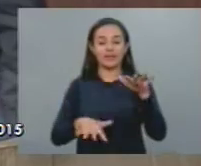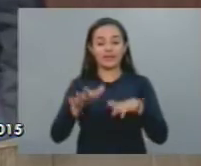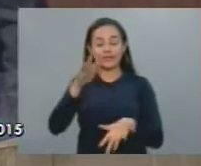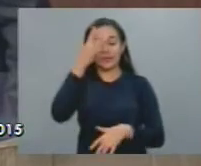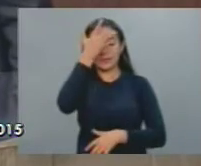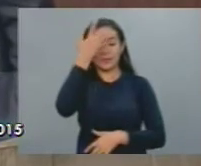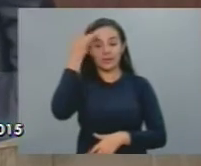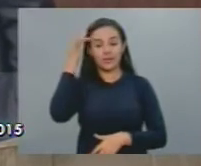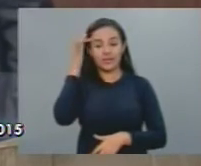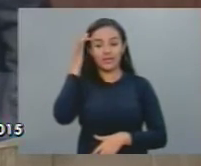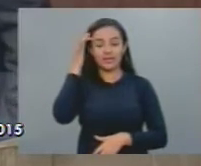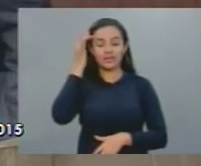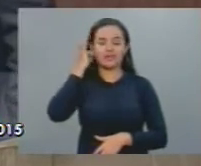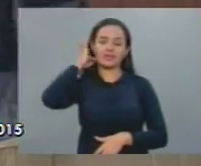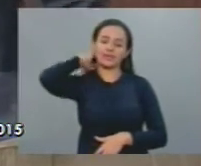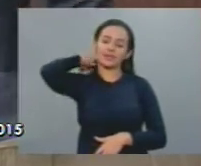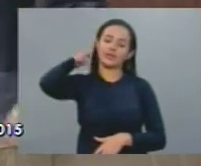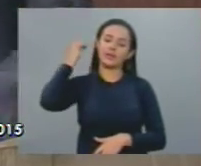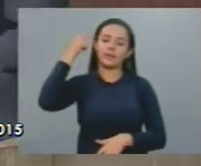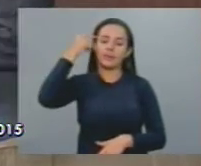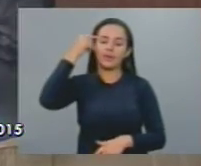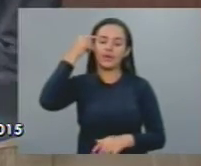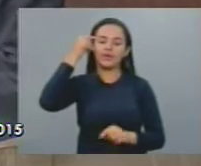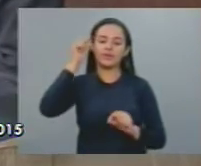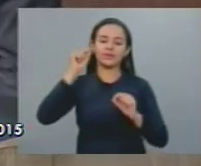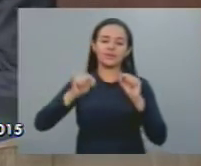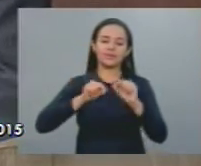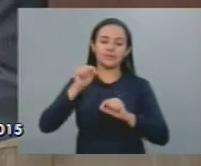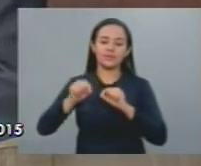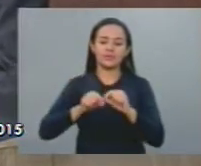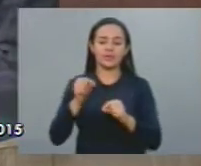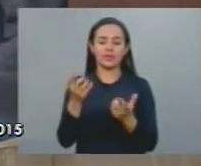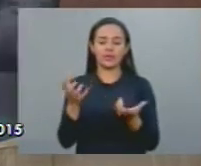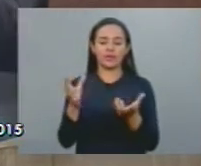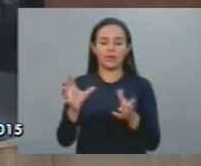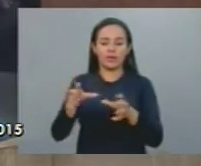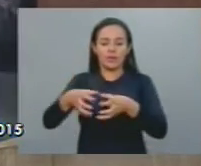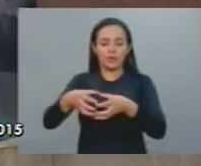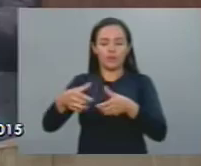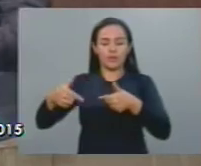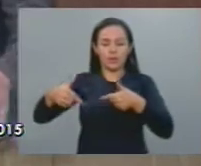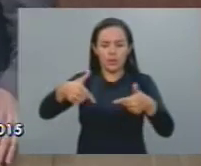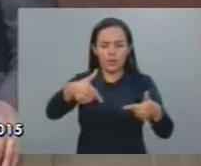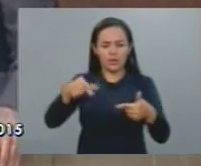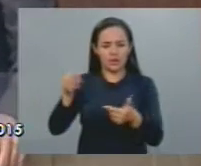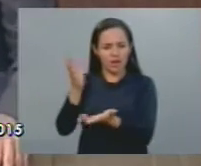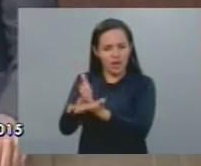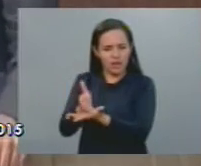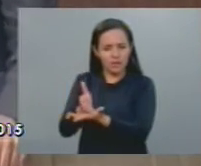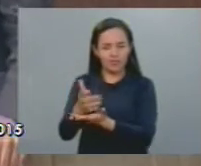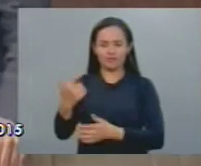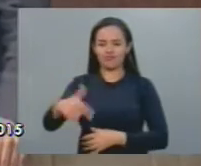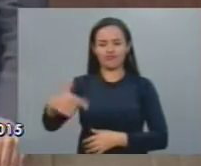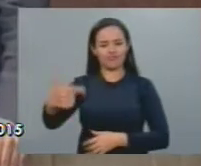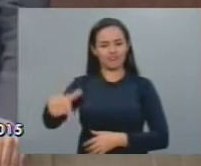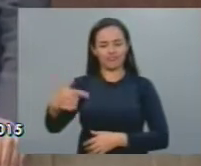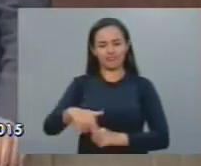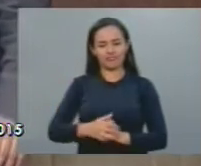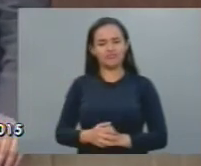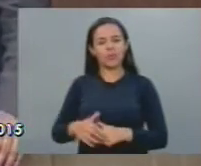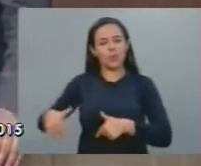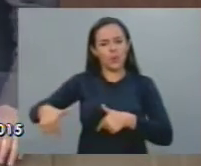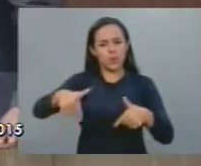ideias pós-modernas, que dizem que a luta das classes acabou. Não há nada mais vivo na economia do que a luta das classes.